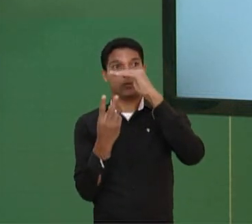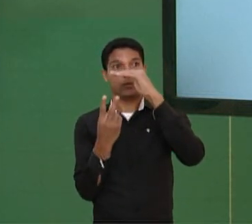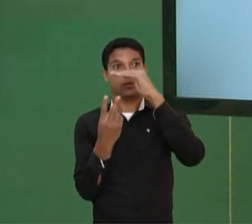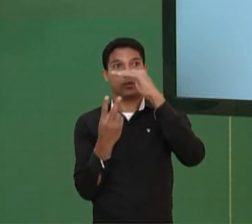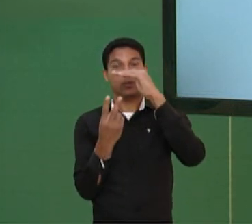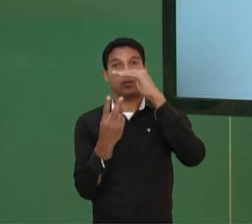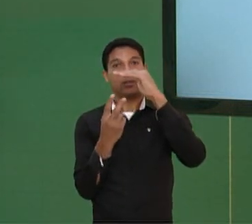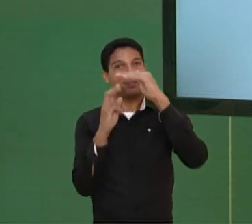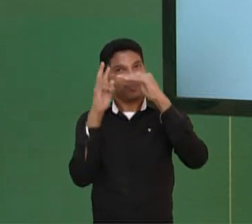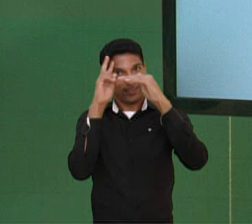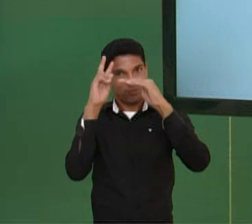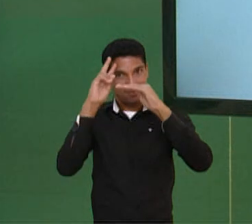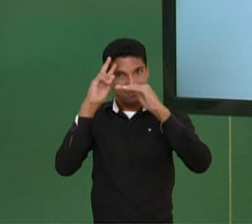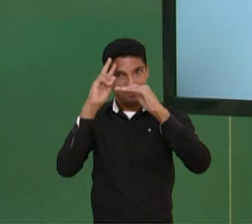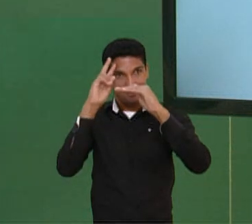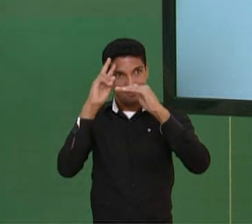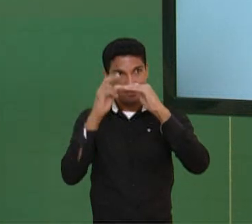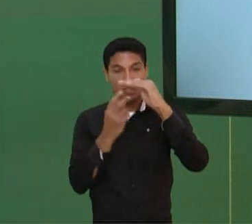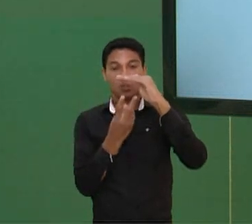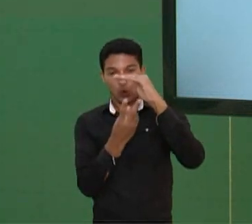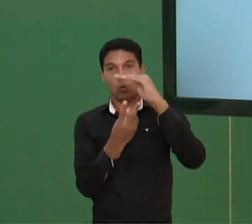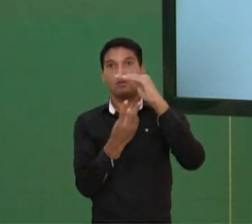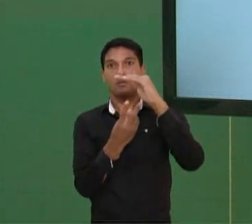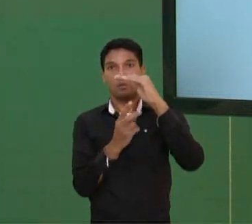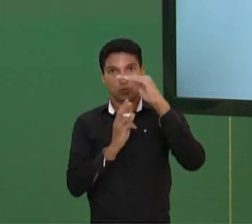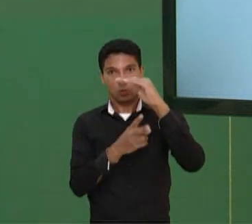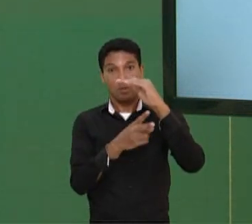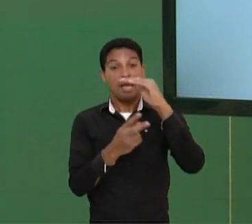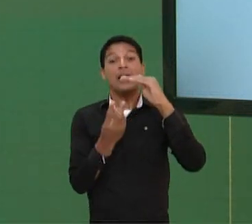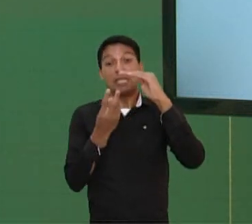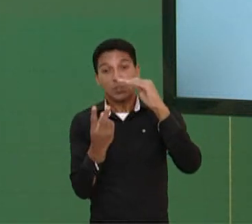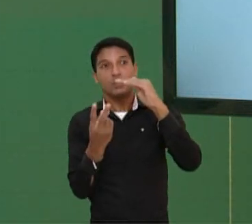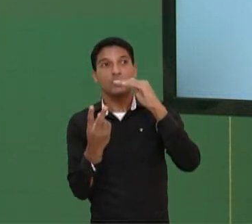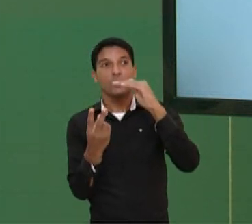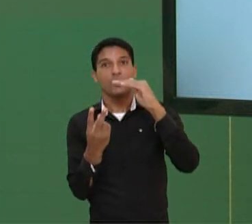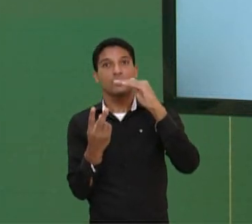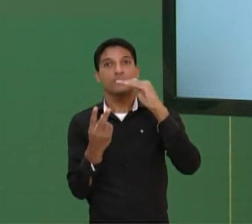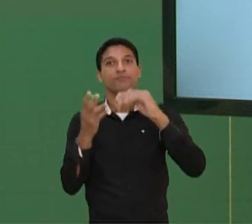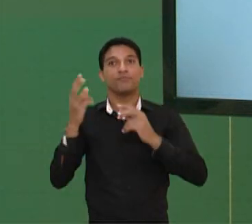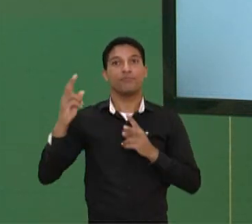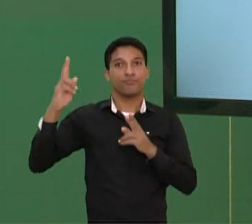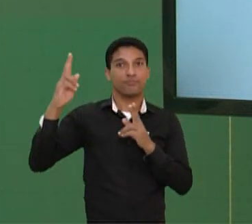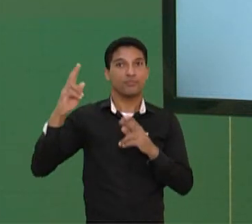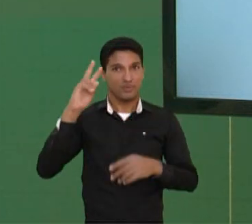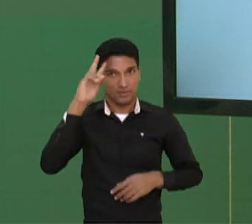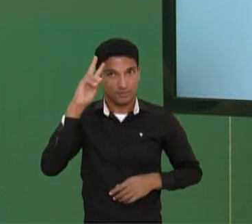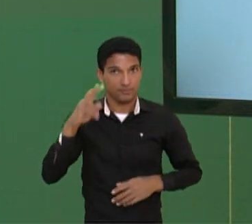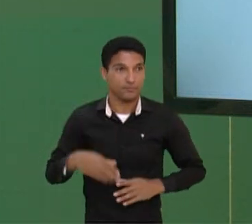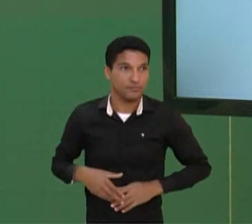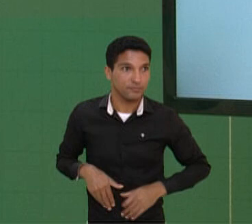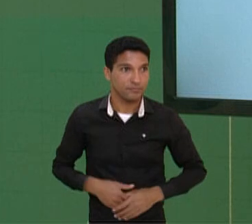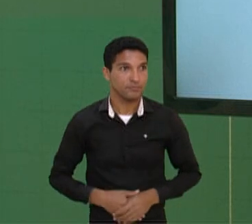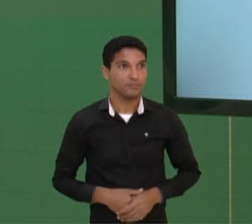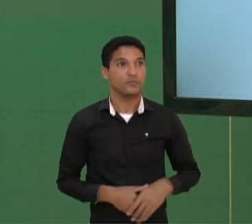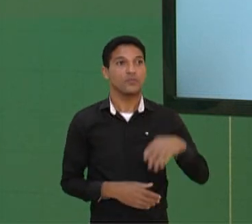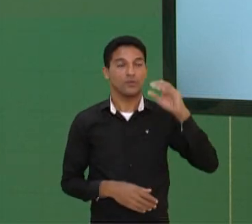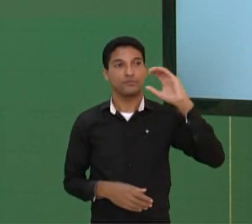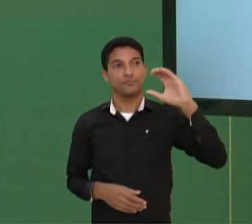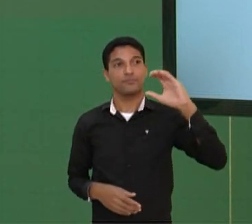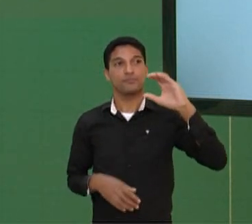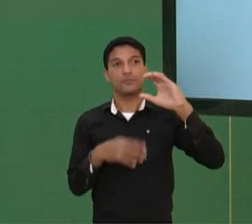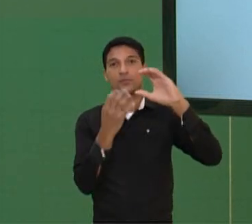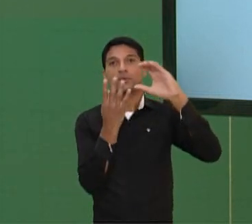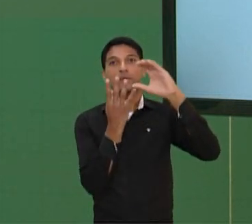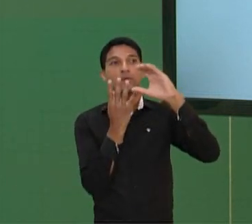um deles e o outro eu vou manter como 2 fatorial, tá? Vai ficar assim. Combinação de 4 amigos 2 em